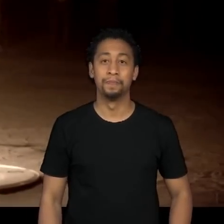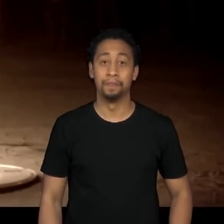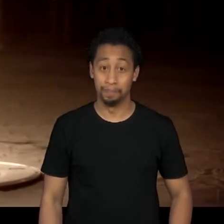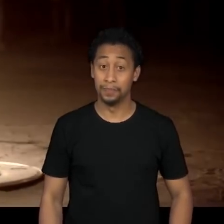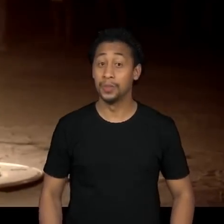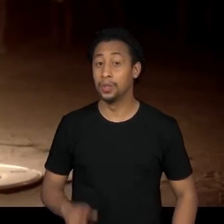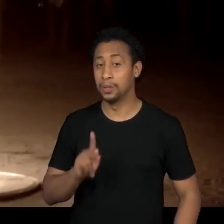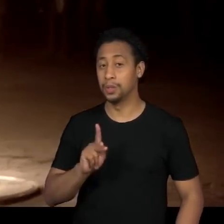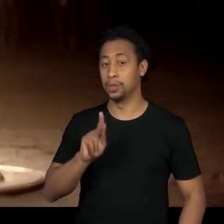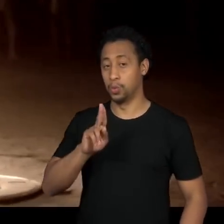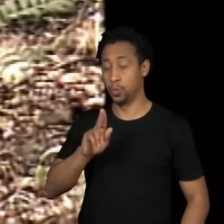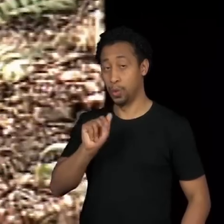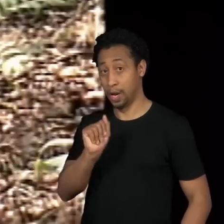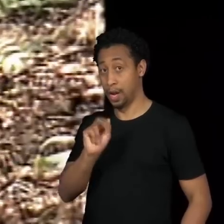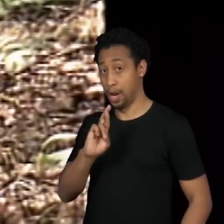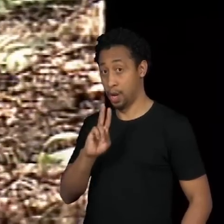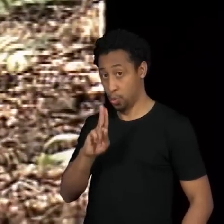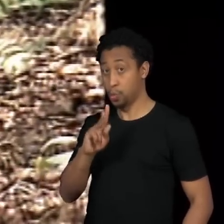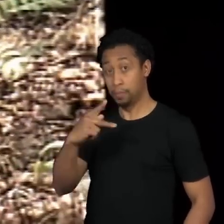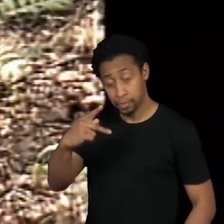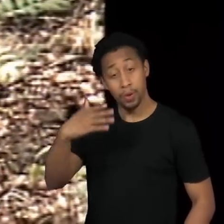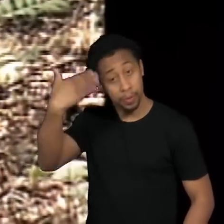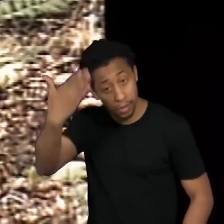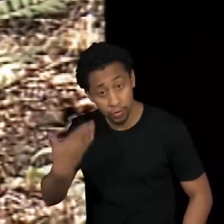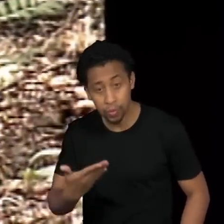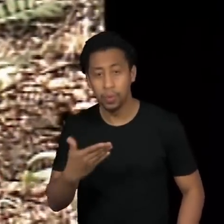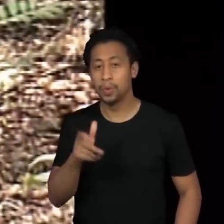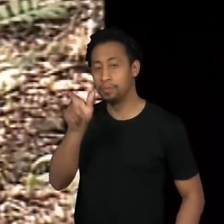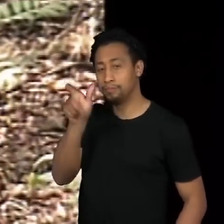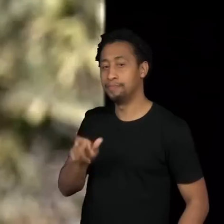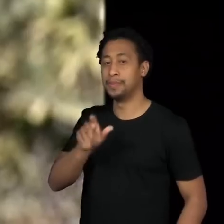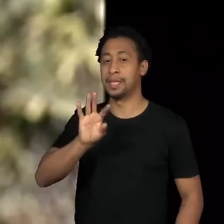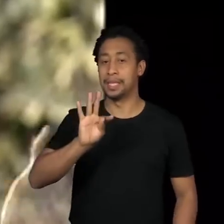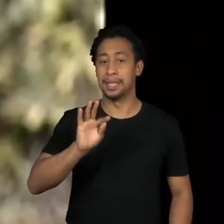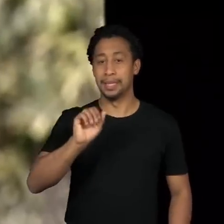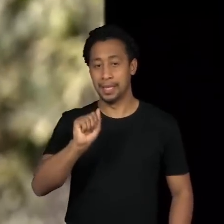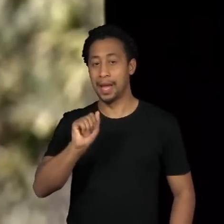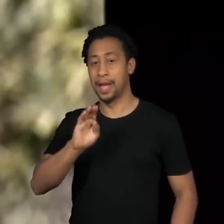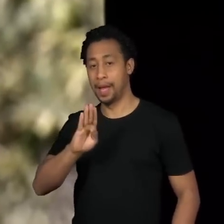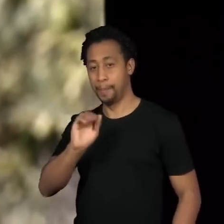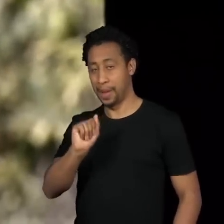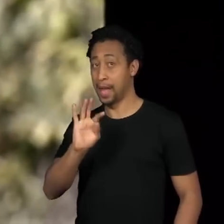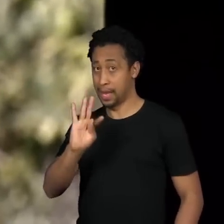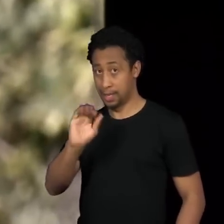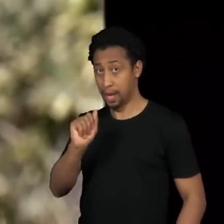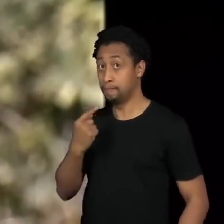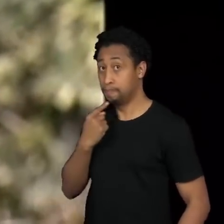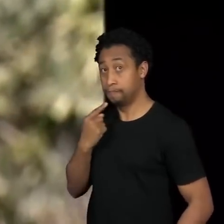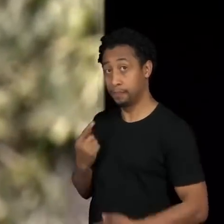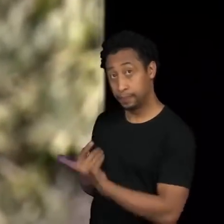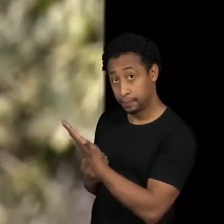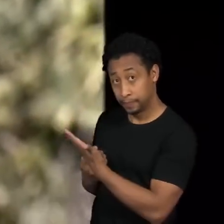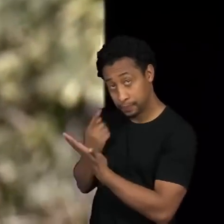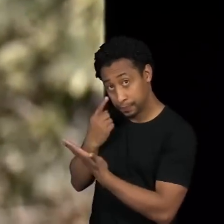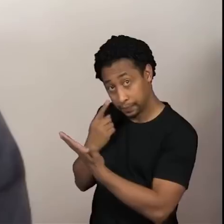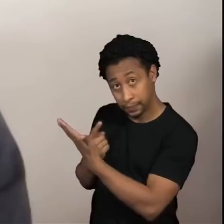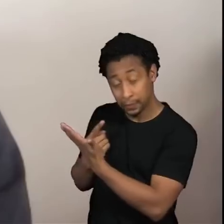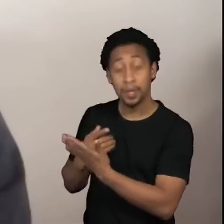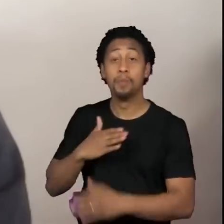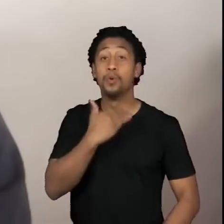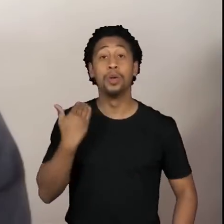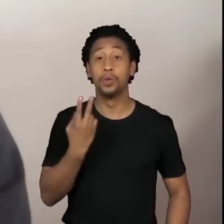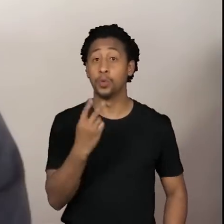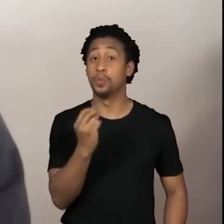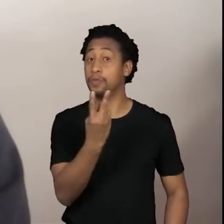Quarup também homenageou Tabata, um dos maiores caciques Cuicuro, morto em 2021. Teve